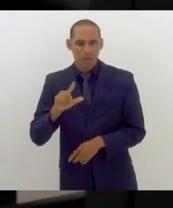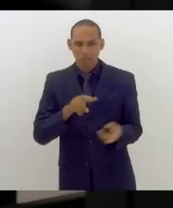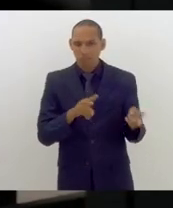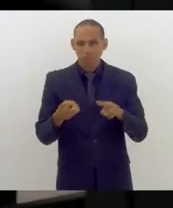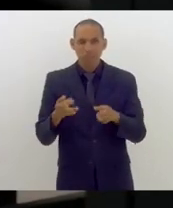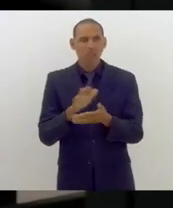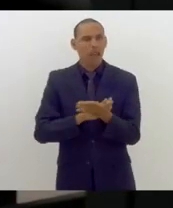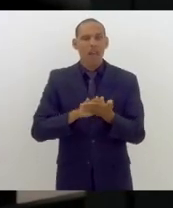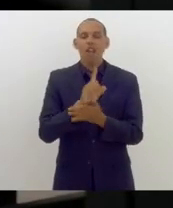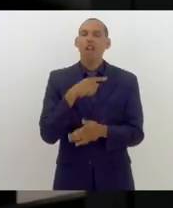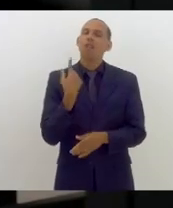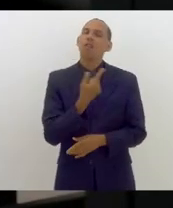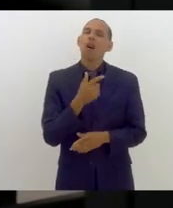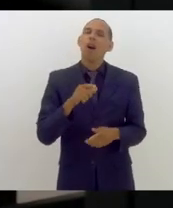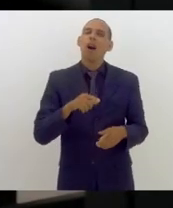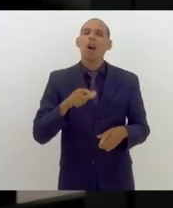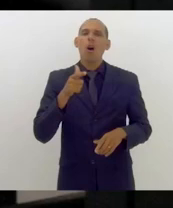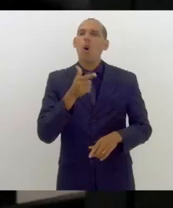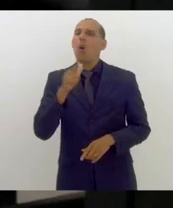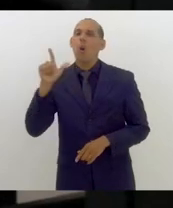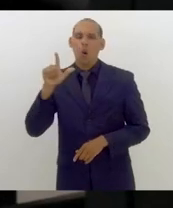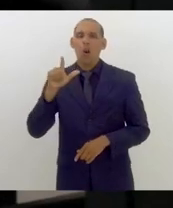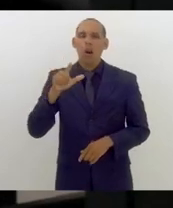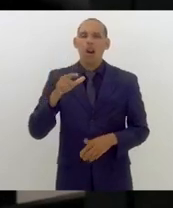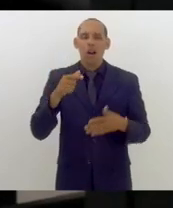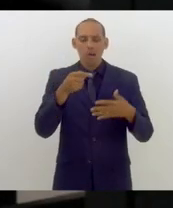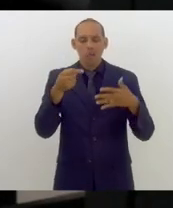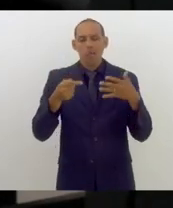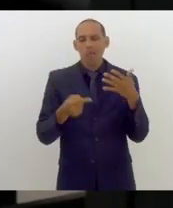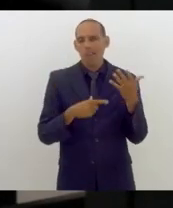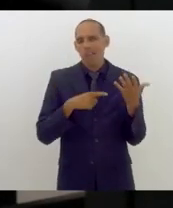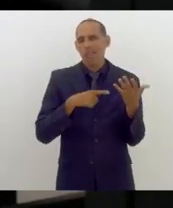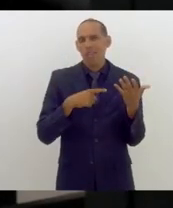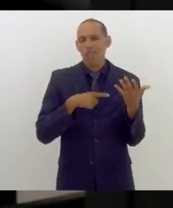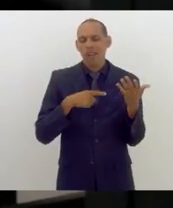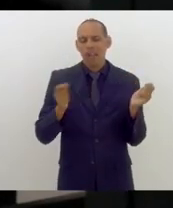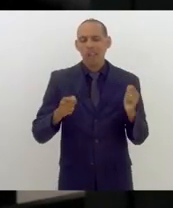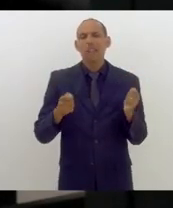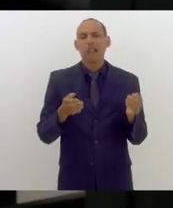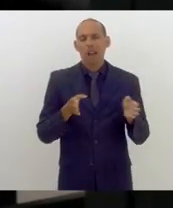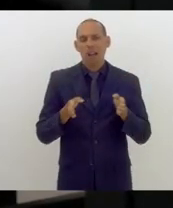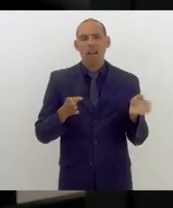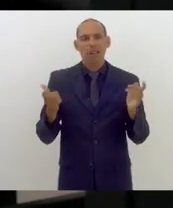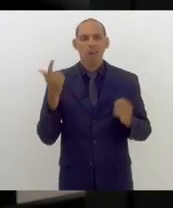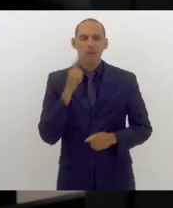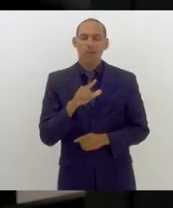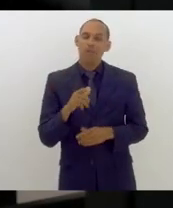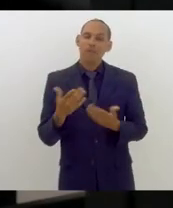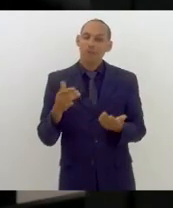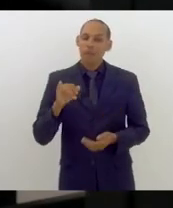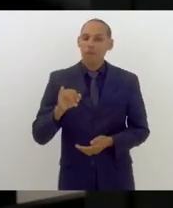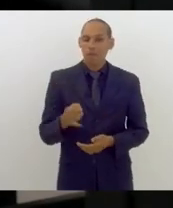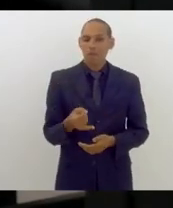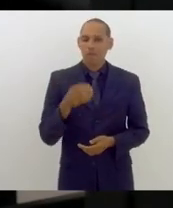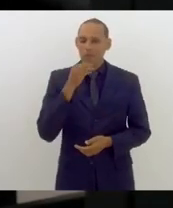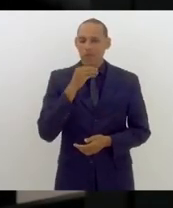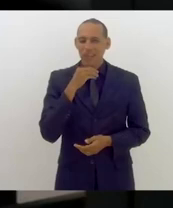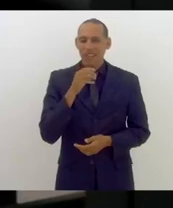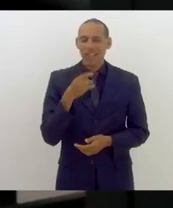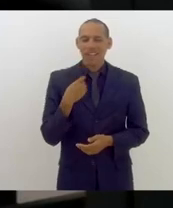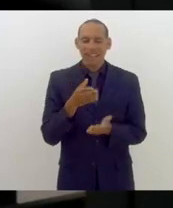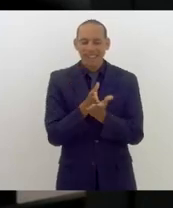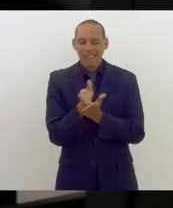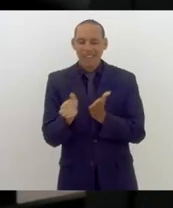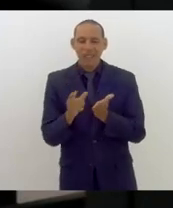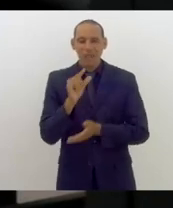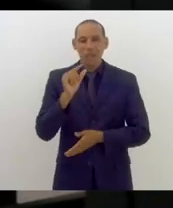muita alternativa que são completamente acessíveis hoje então aproveitando a oportunidade só fugindo um